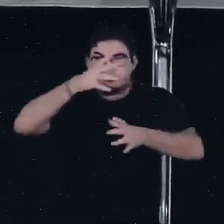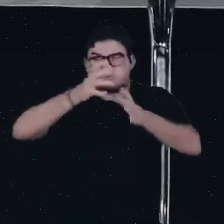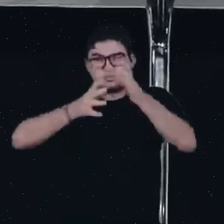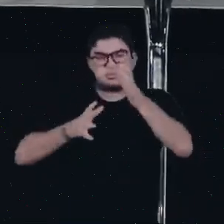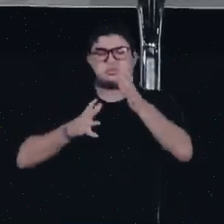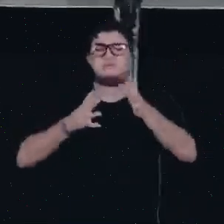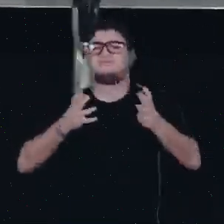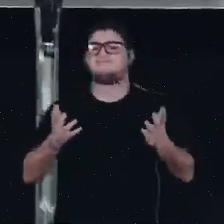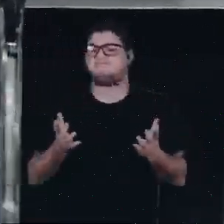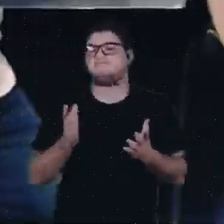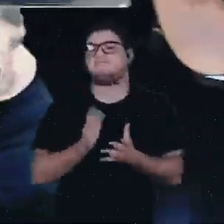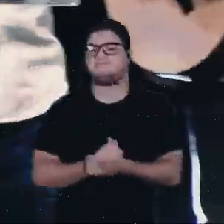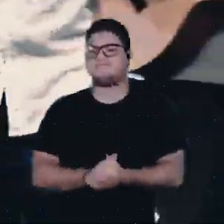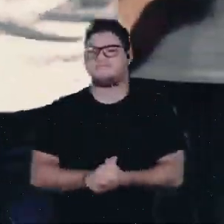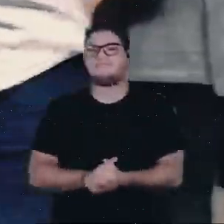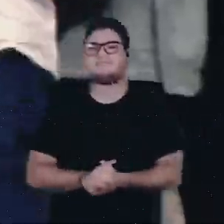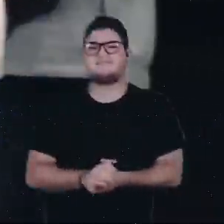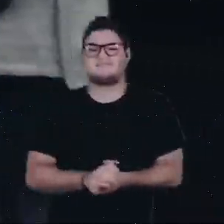pá, pá, pá.